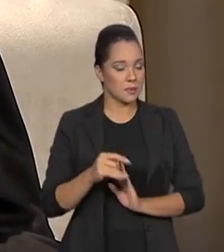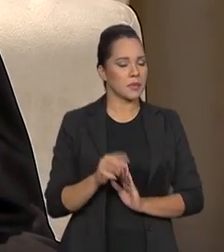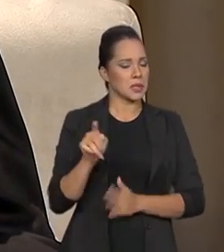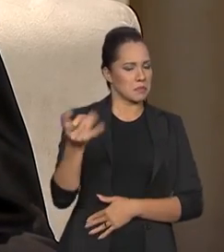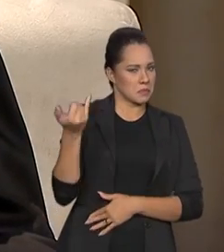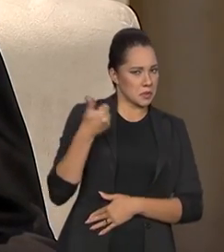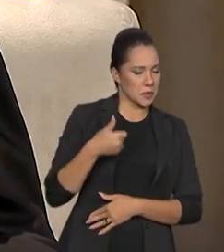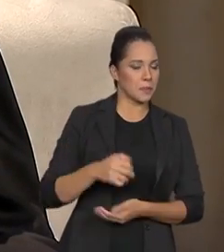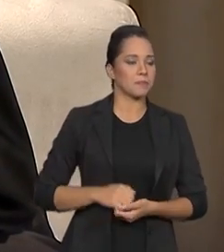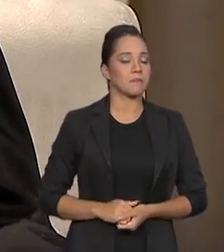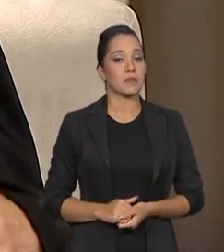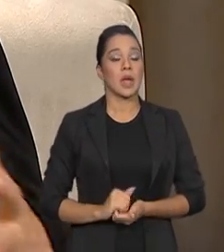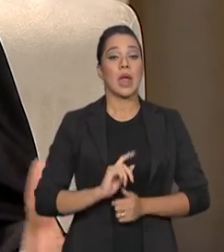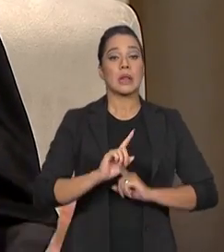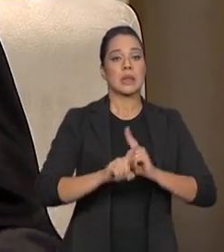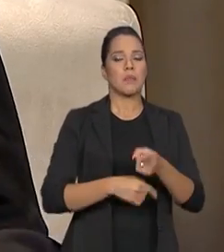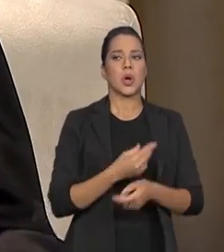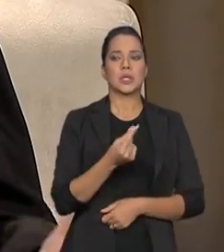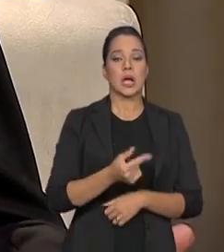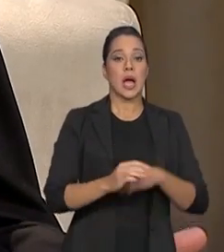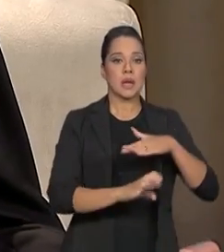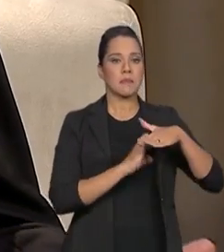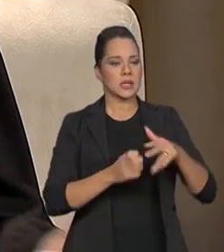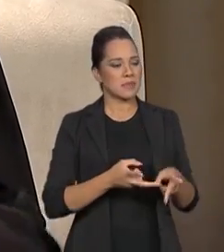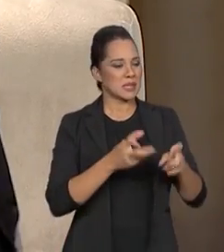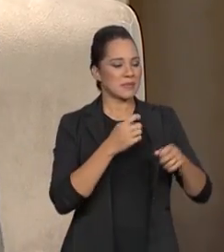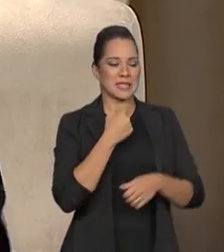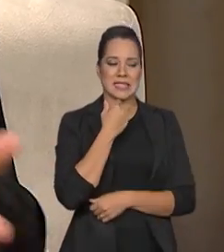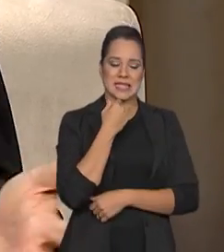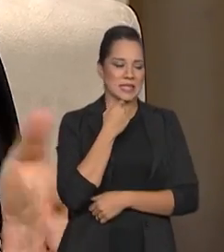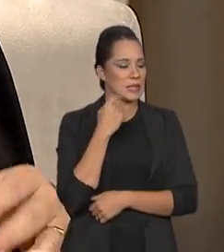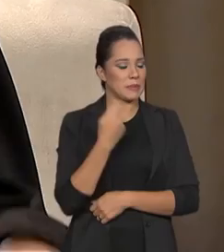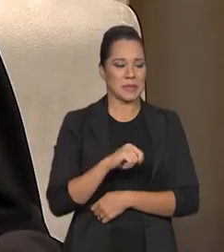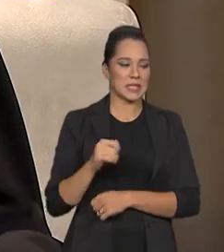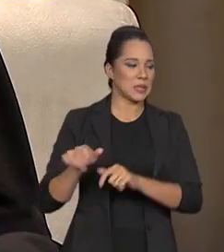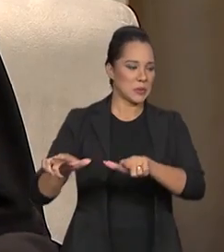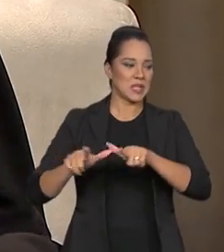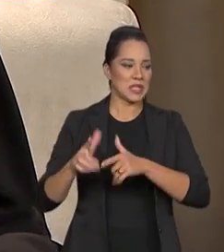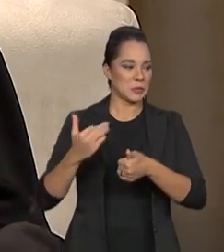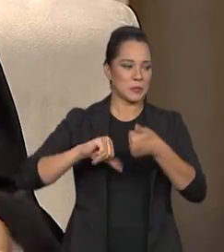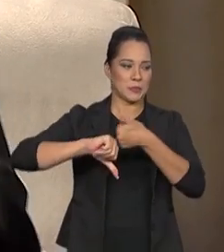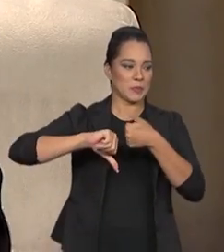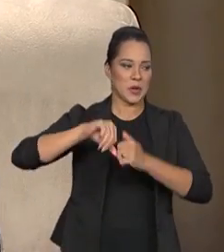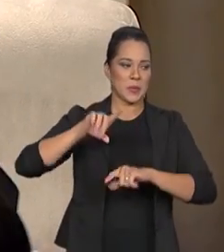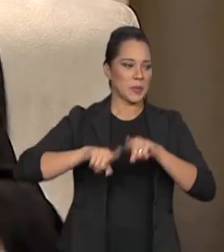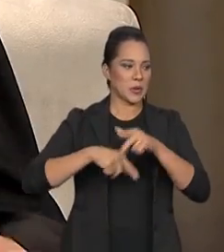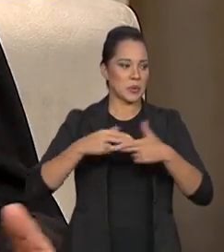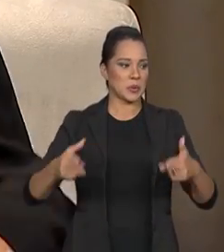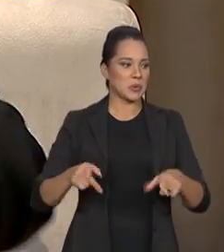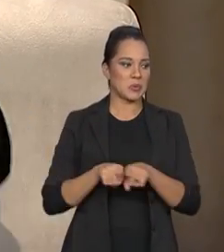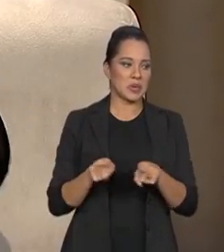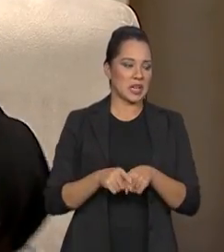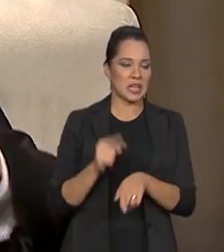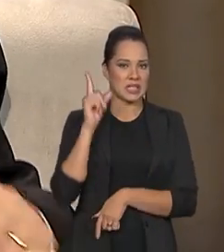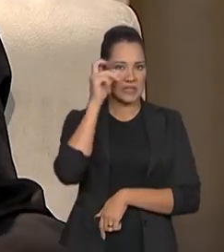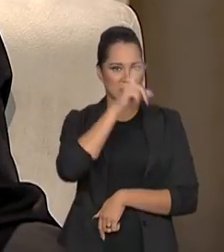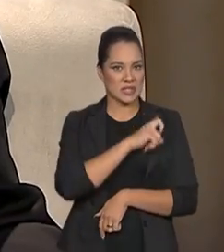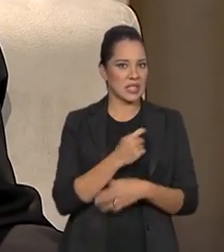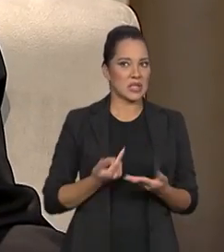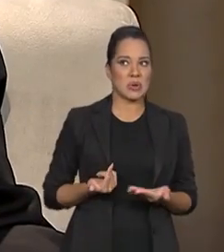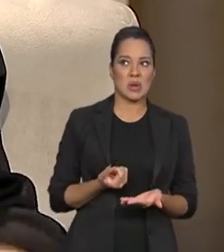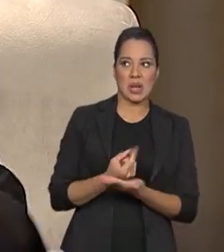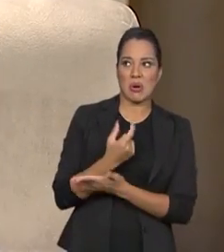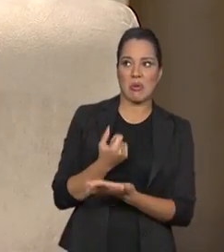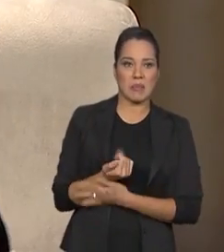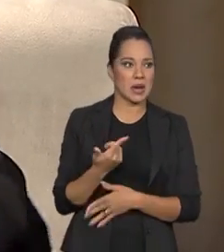me trouxe aí depois de um tempo a empresa viu não tem jeito você vou ter que certificar meu produto Porque o mercado fechou para mim o supermercado não